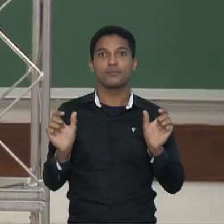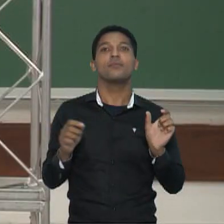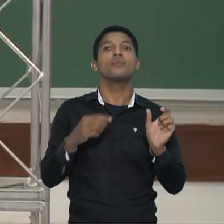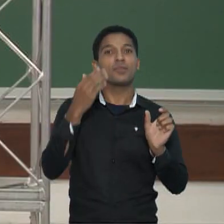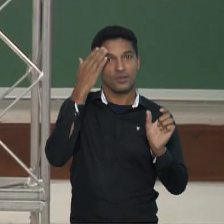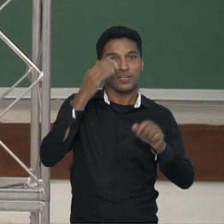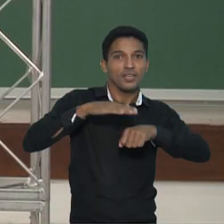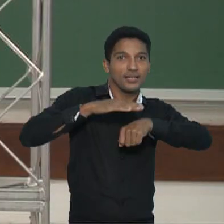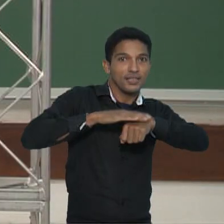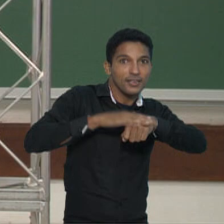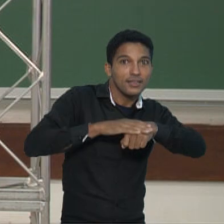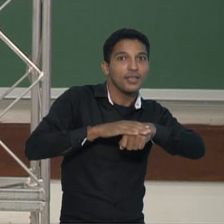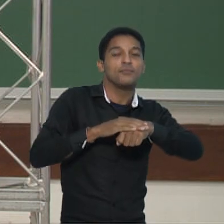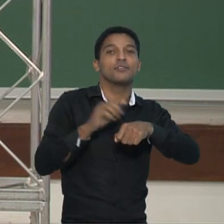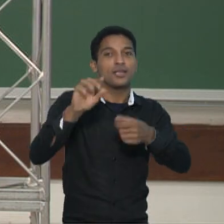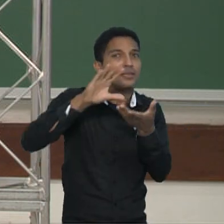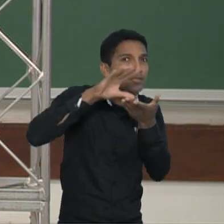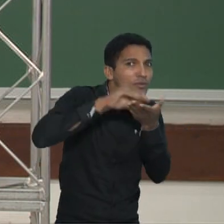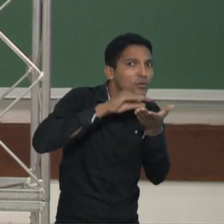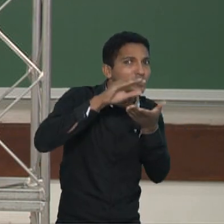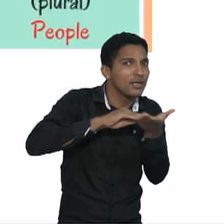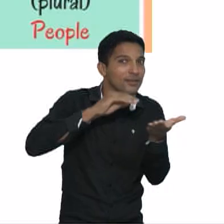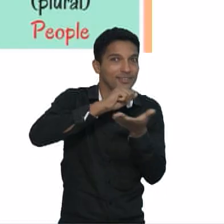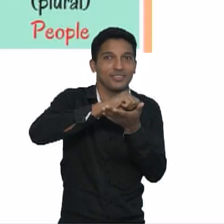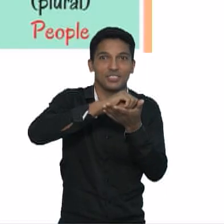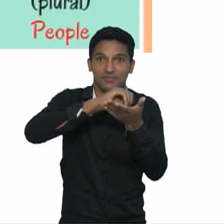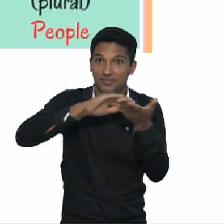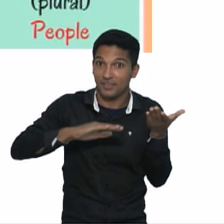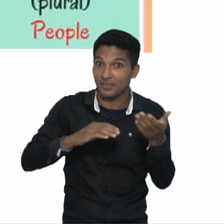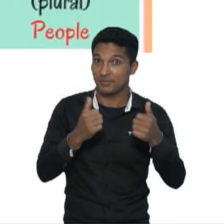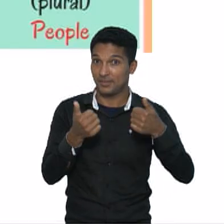Um tempo para vocês copiarem esse exercício.